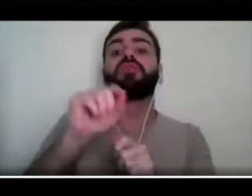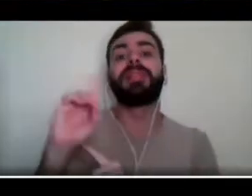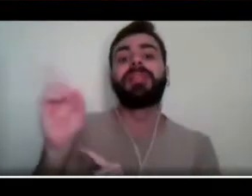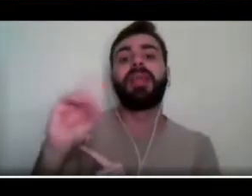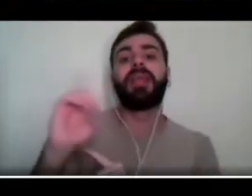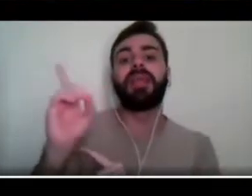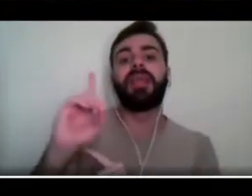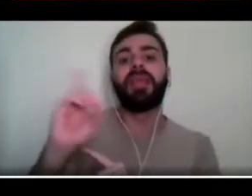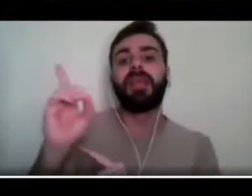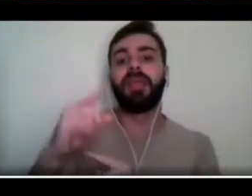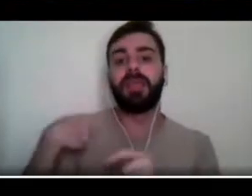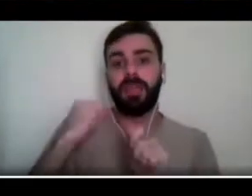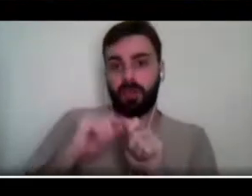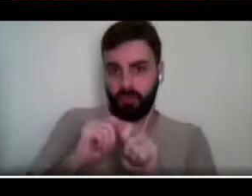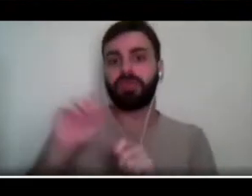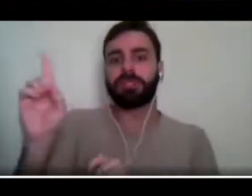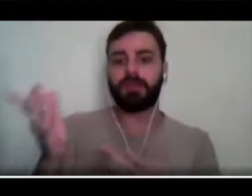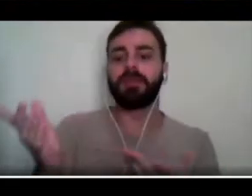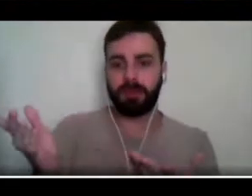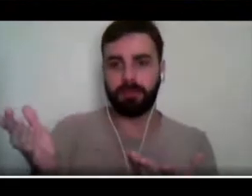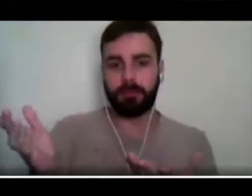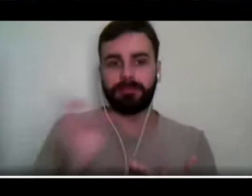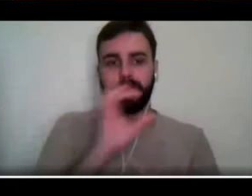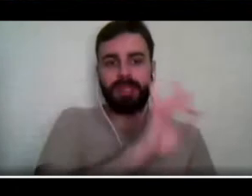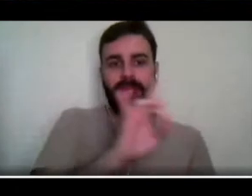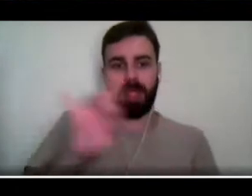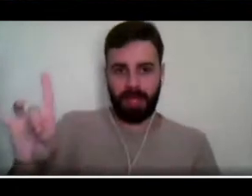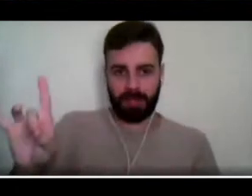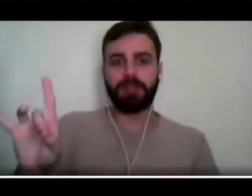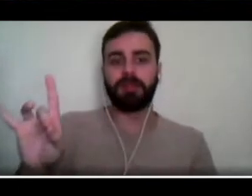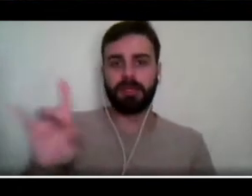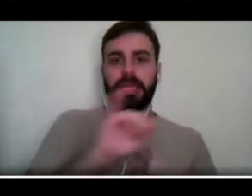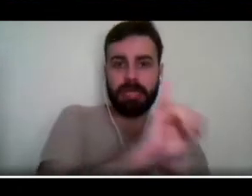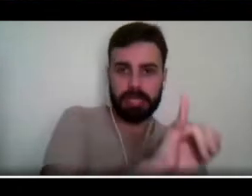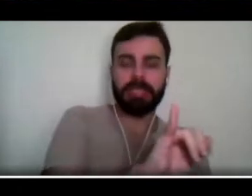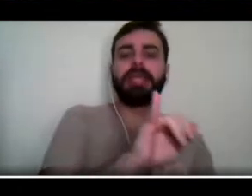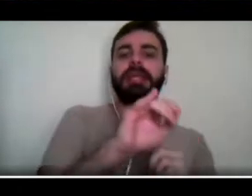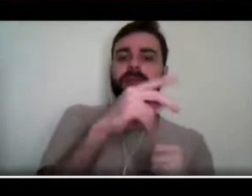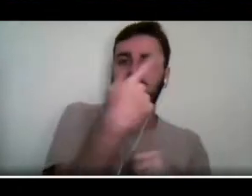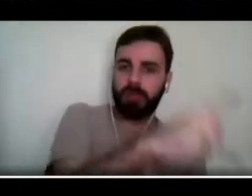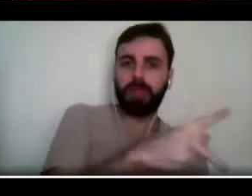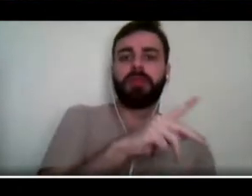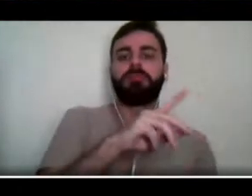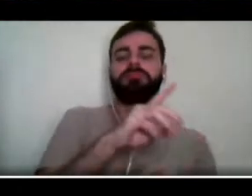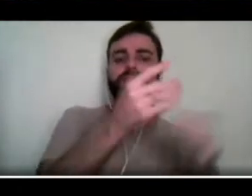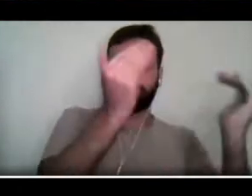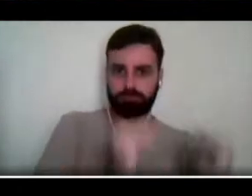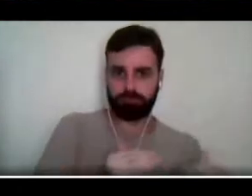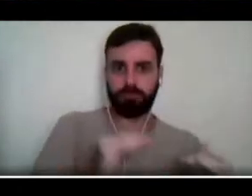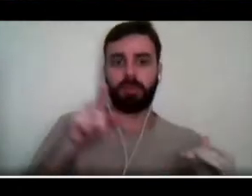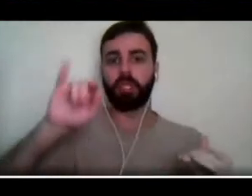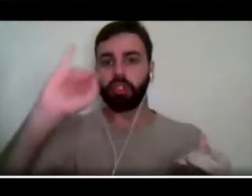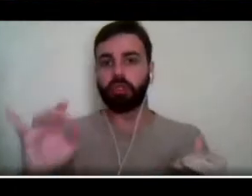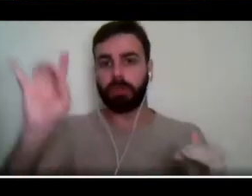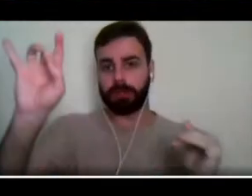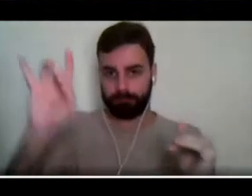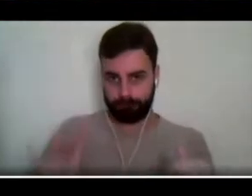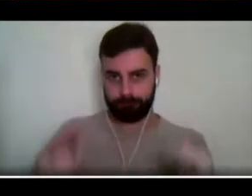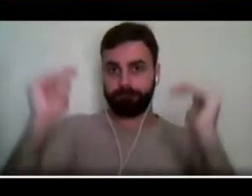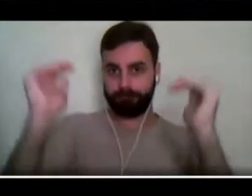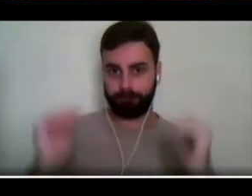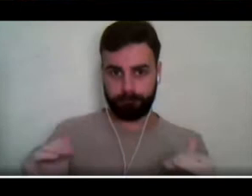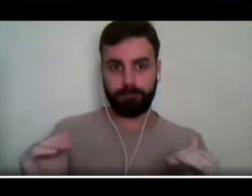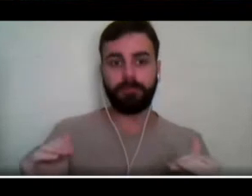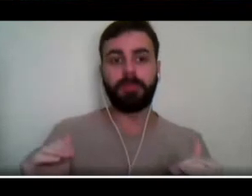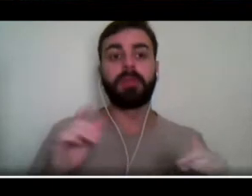componente por componente desse vetor. Então, ó, para eu sair disso aqui e chegar nisso